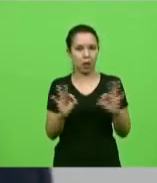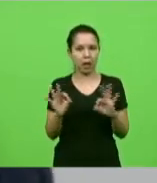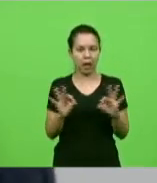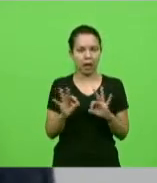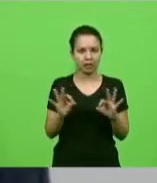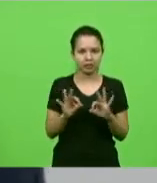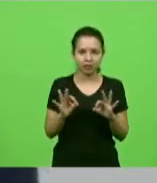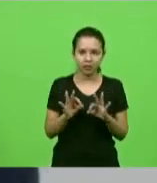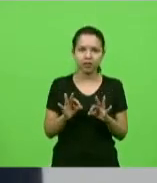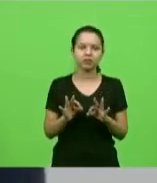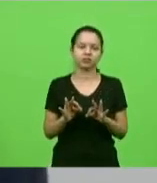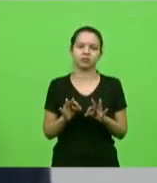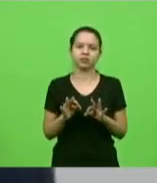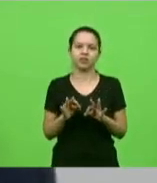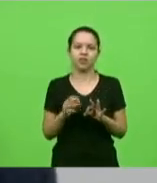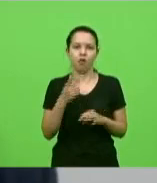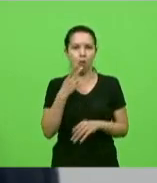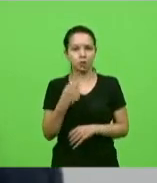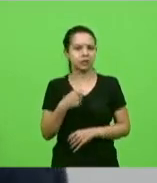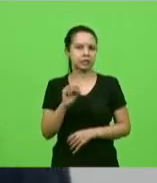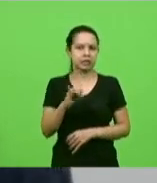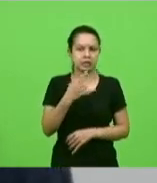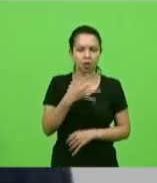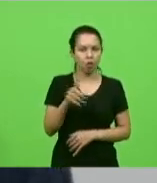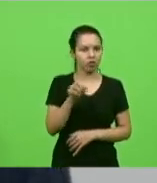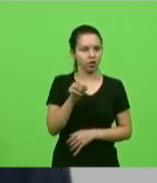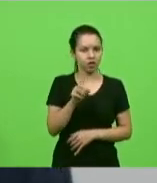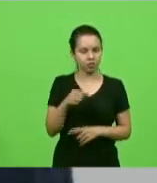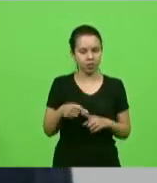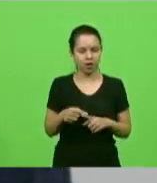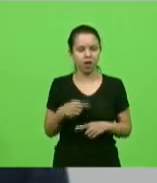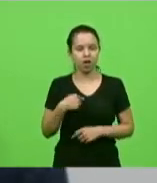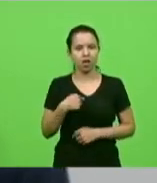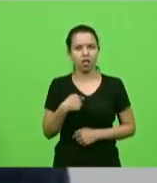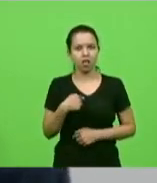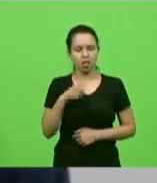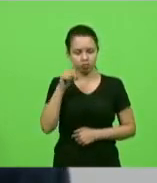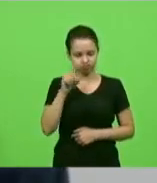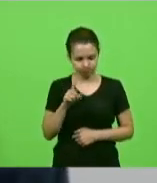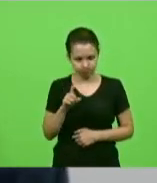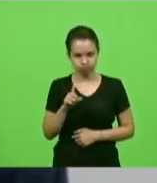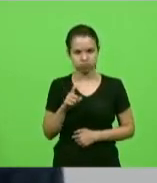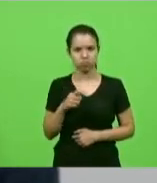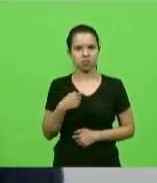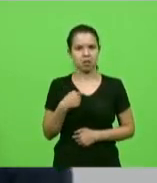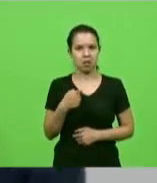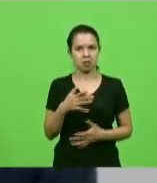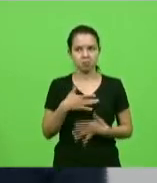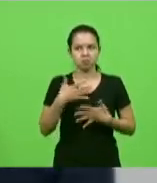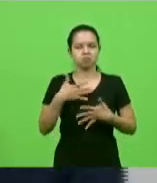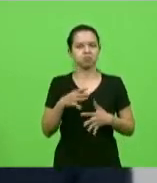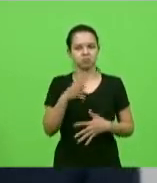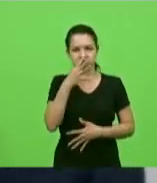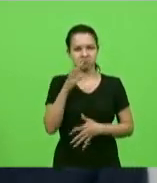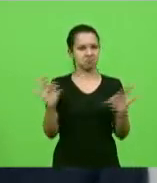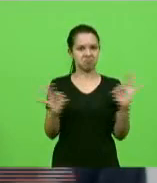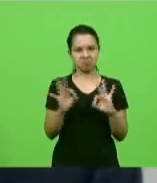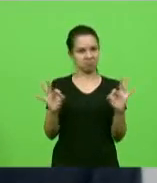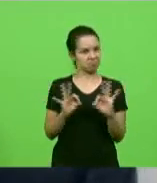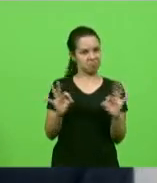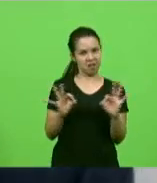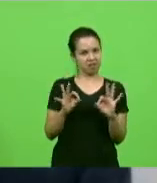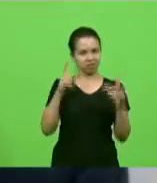notícia não era de seu conhecimento, pois ouviu de cabeça baixa e assim ficou, sem qualquer estupefação pela novidade